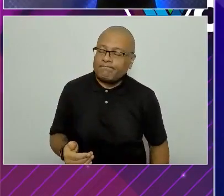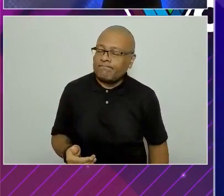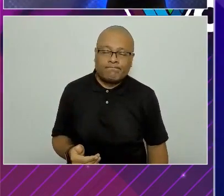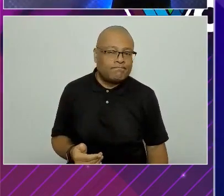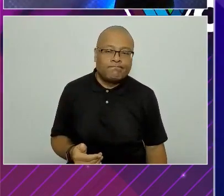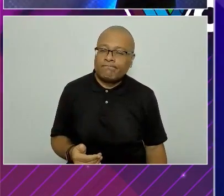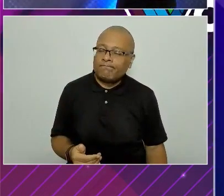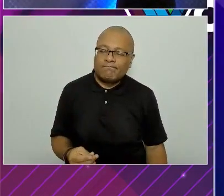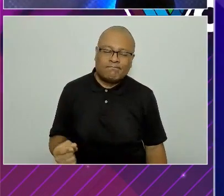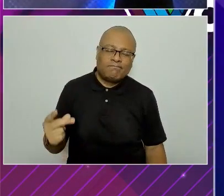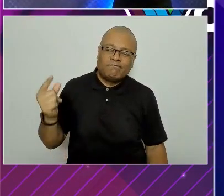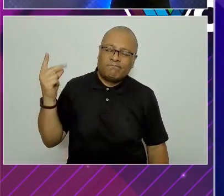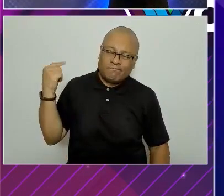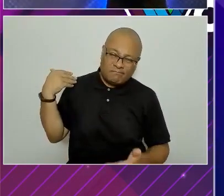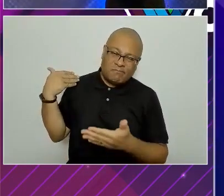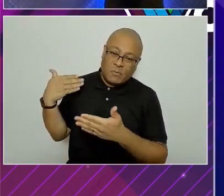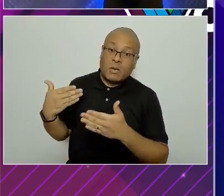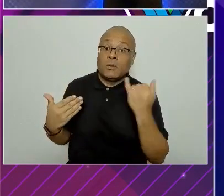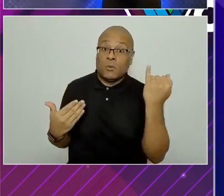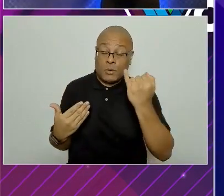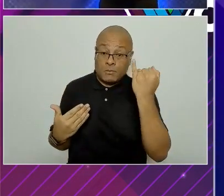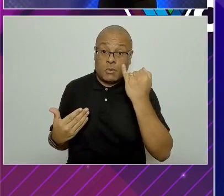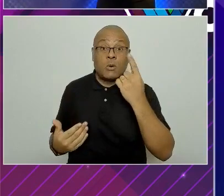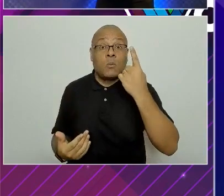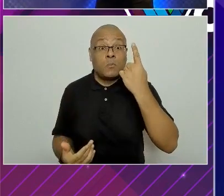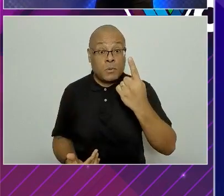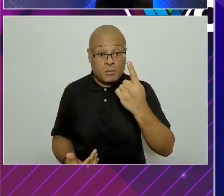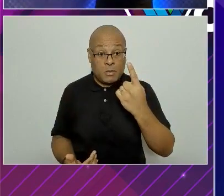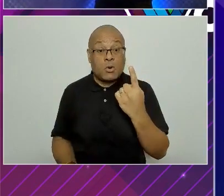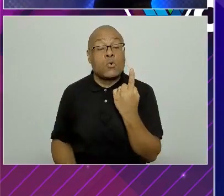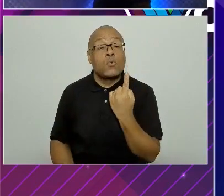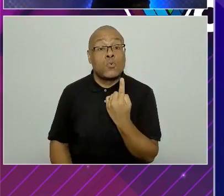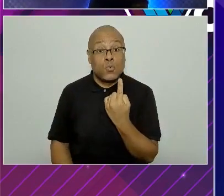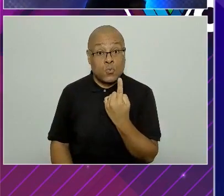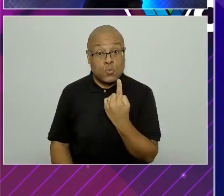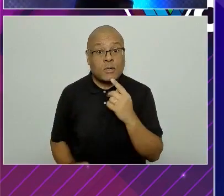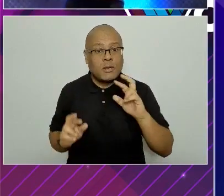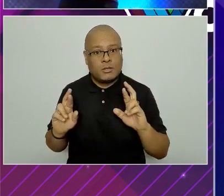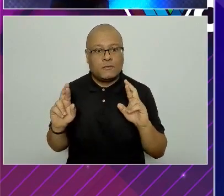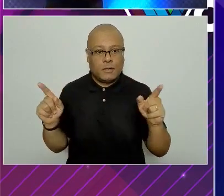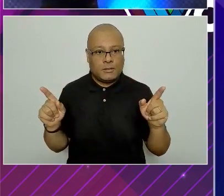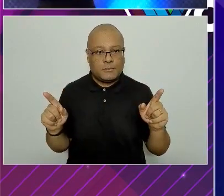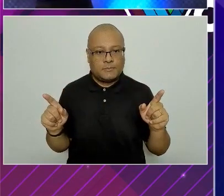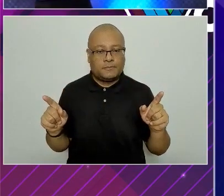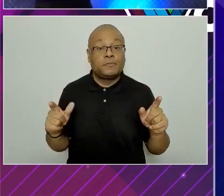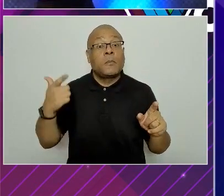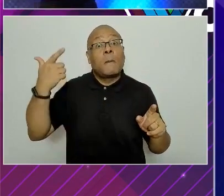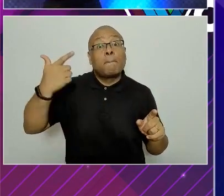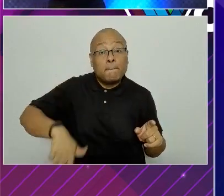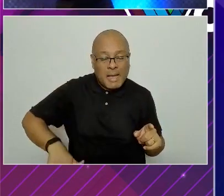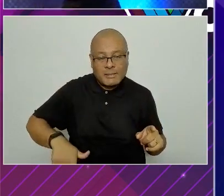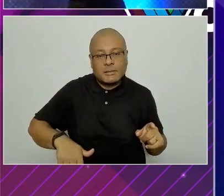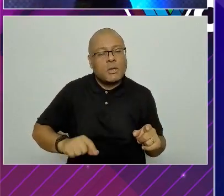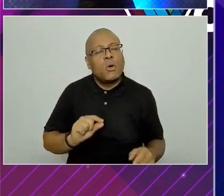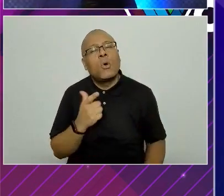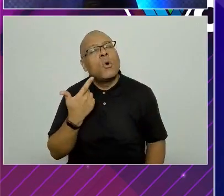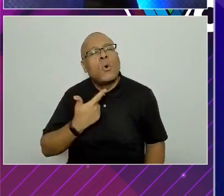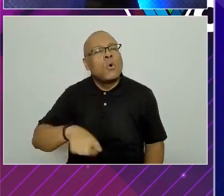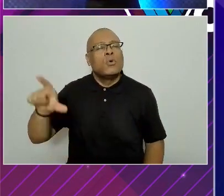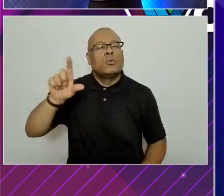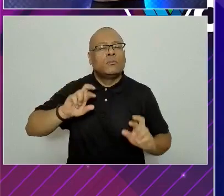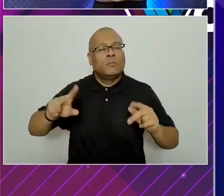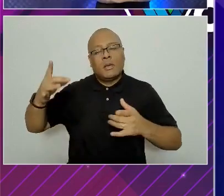Então tem isso, né? Um ponto importante, já é um primeiro ponto que nós temos ali. E o que, que diferencia, então, nessa